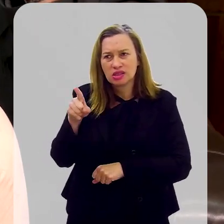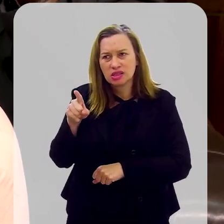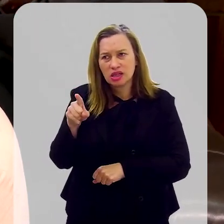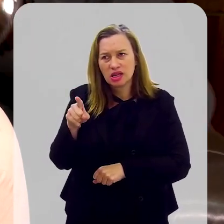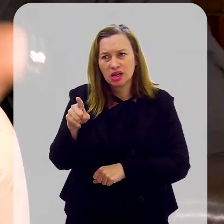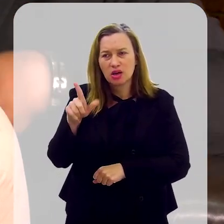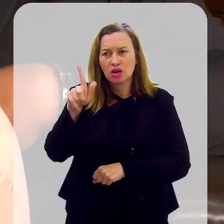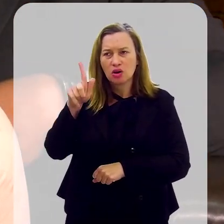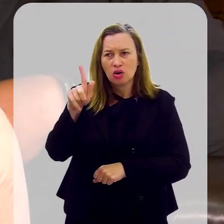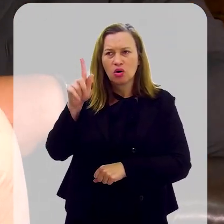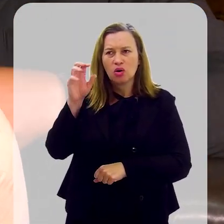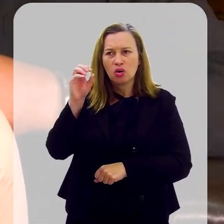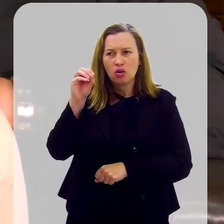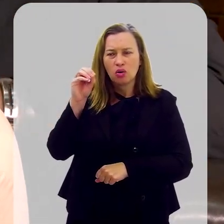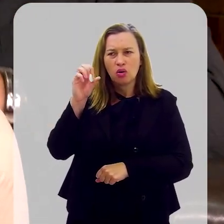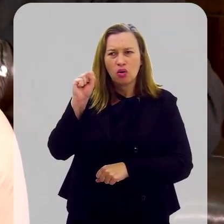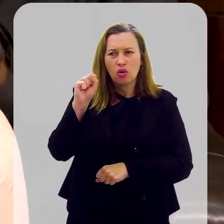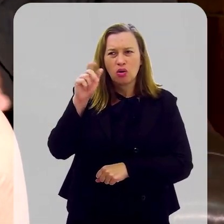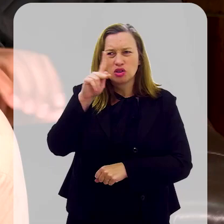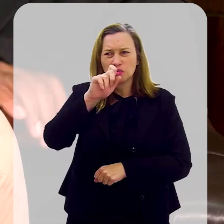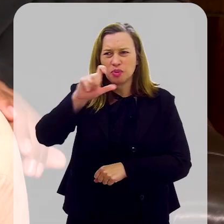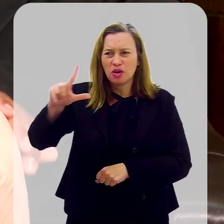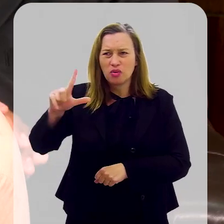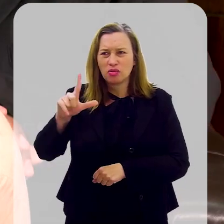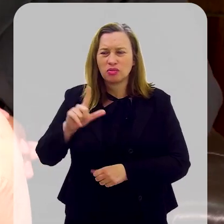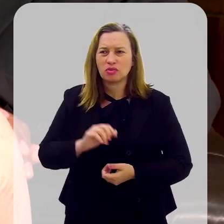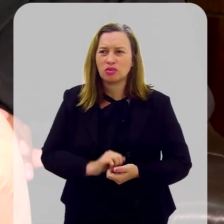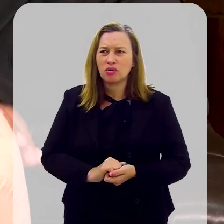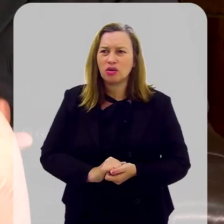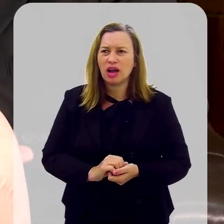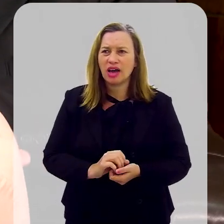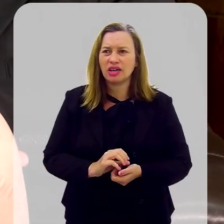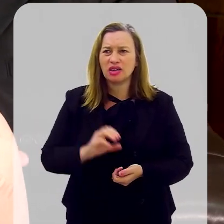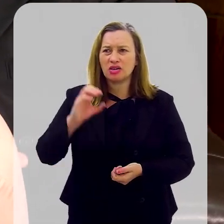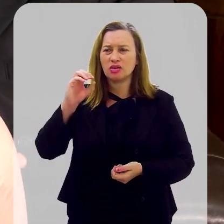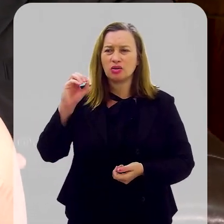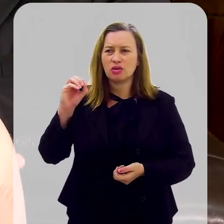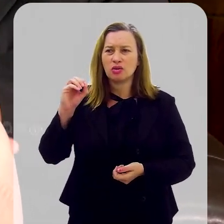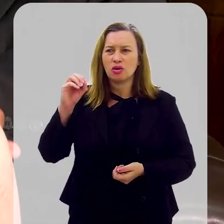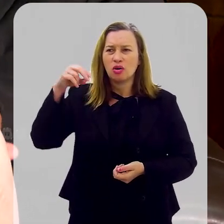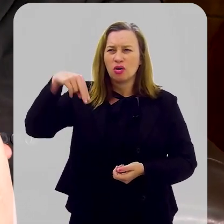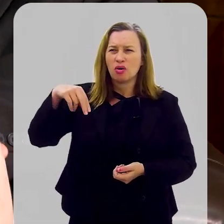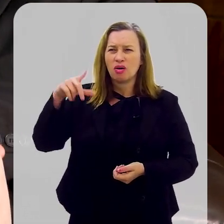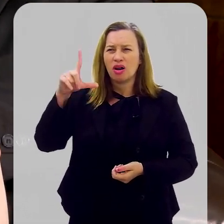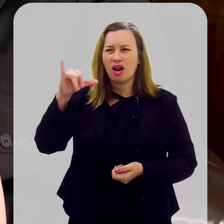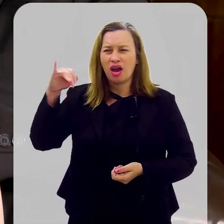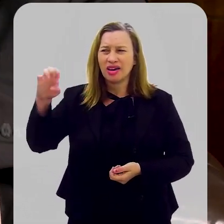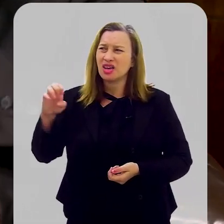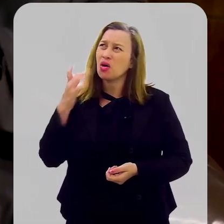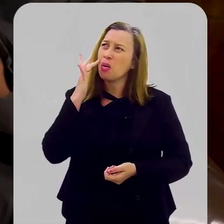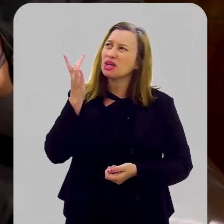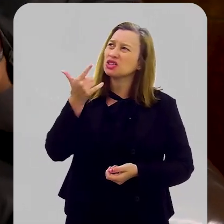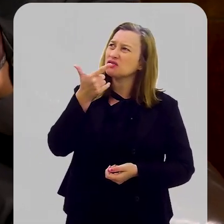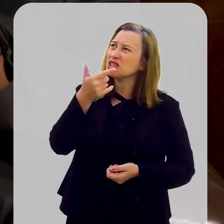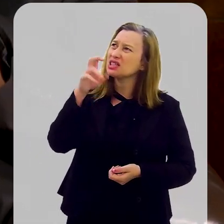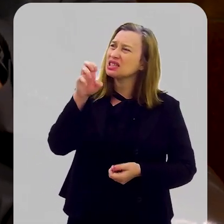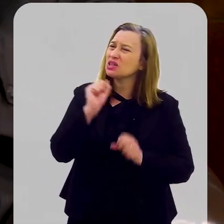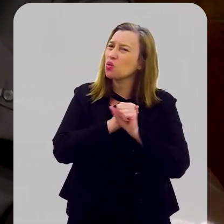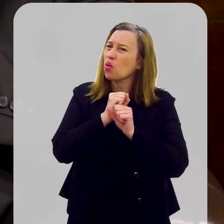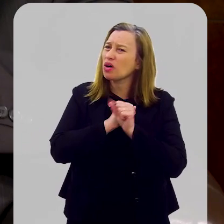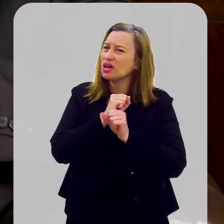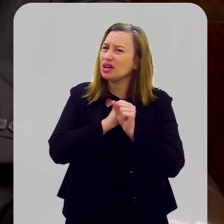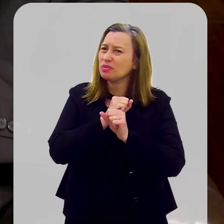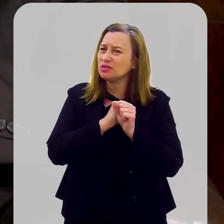que você era do Gospel Online. Eu falei assim, rapaz, 20 anos, mais ou menos uns 25